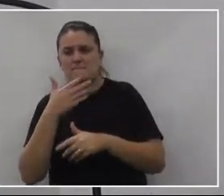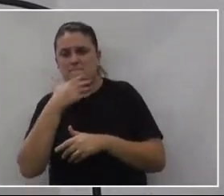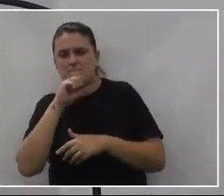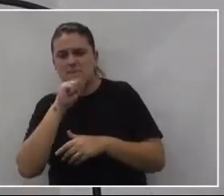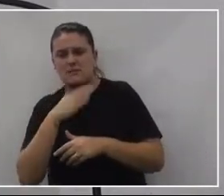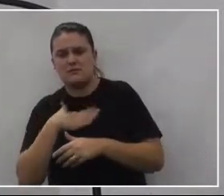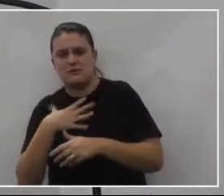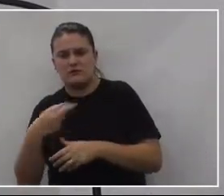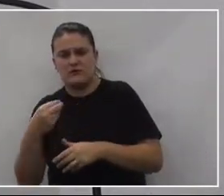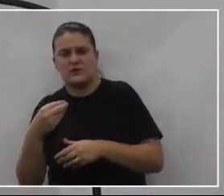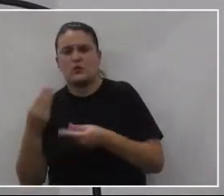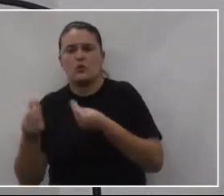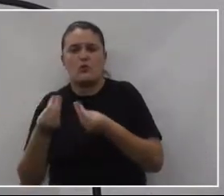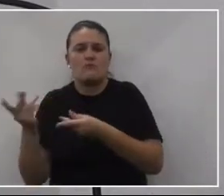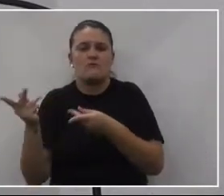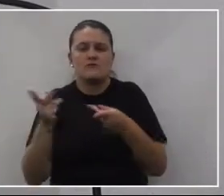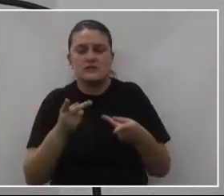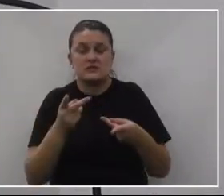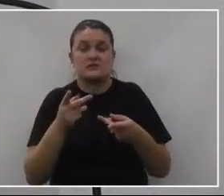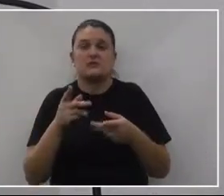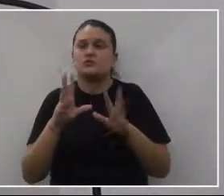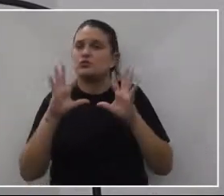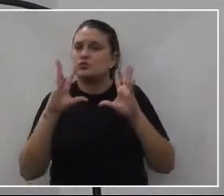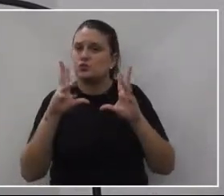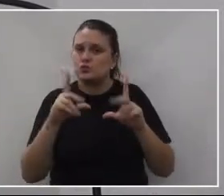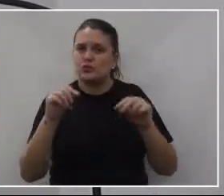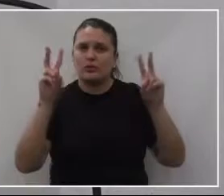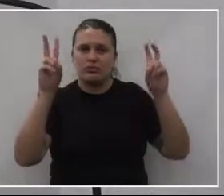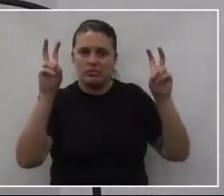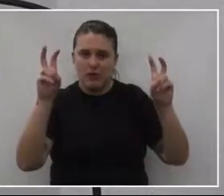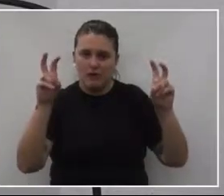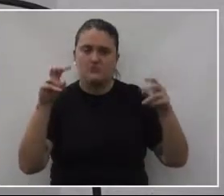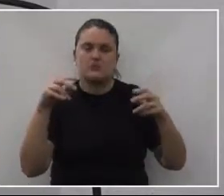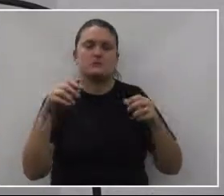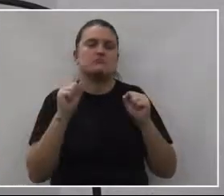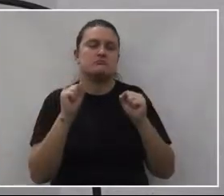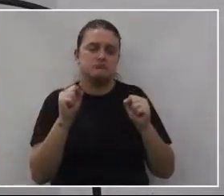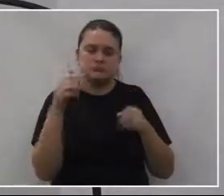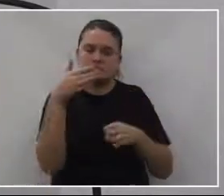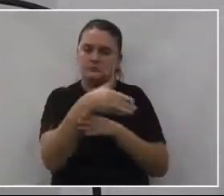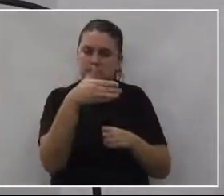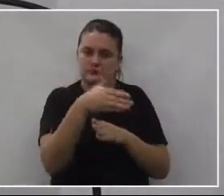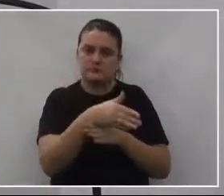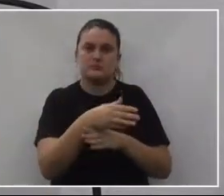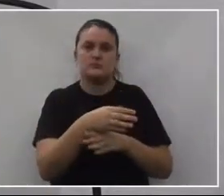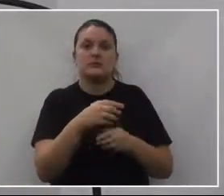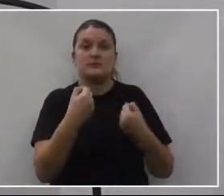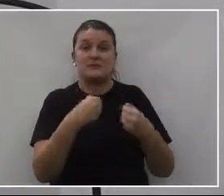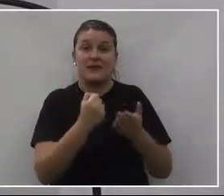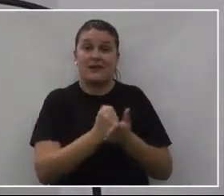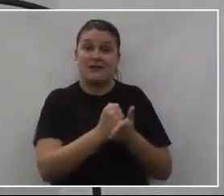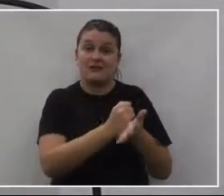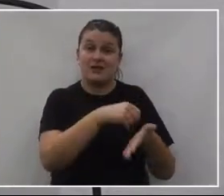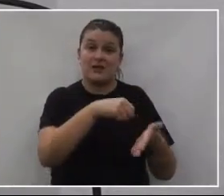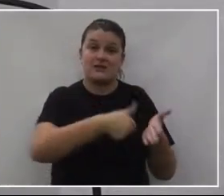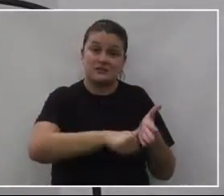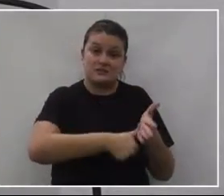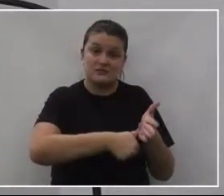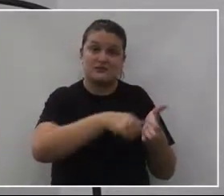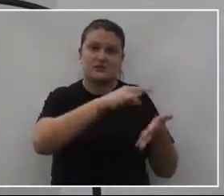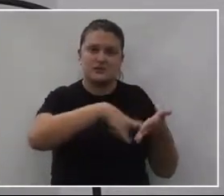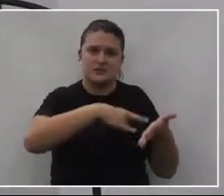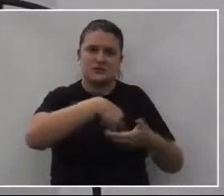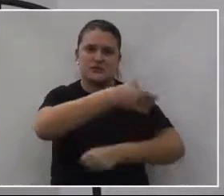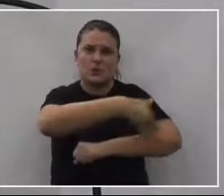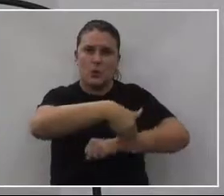visitas. Então, tudo isso nós vamos atender no dia, as pessoas levando os documentos. Nós já conseguimos adiantar muitas atividades. E essa seria uma